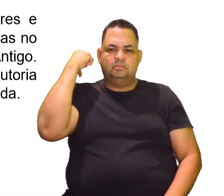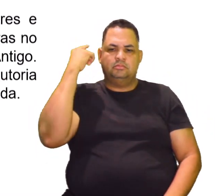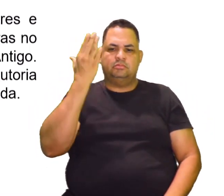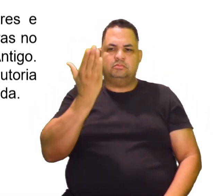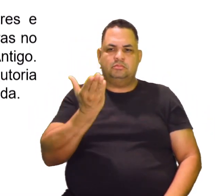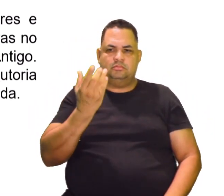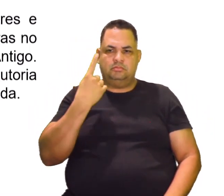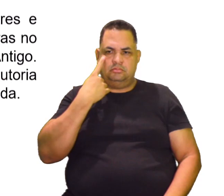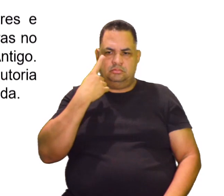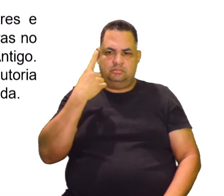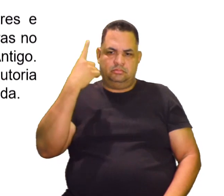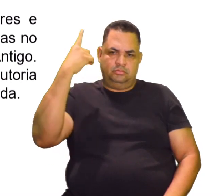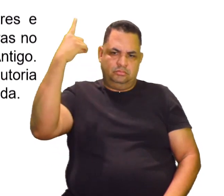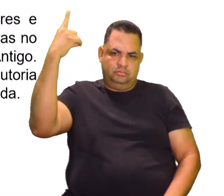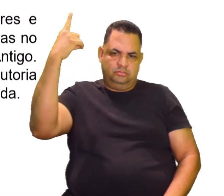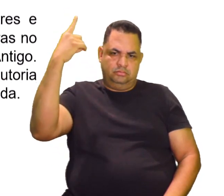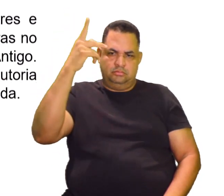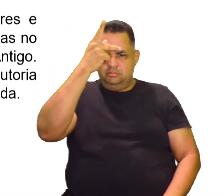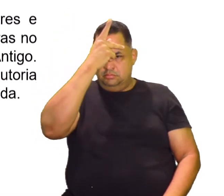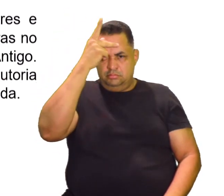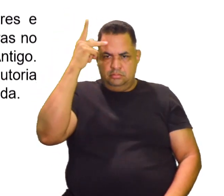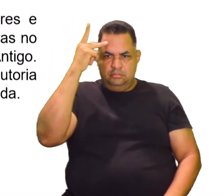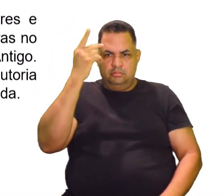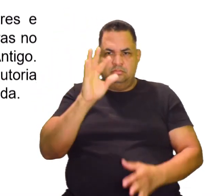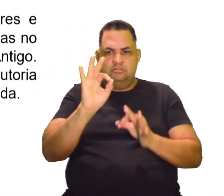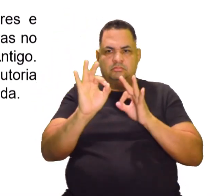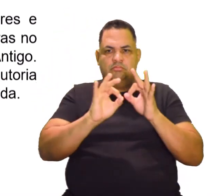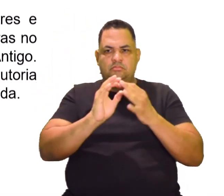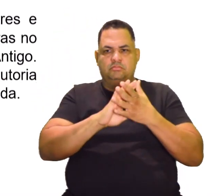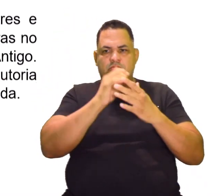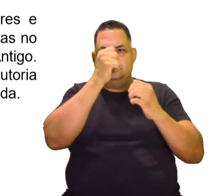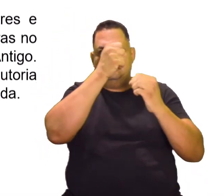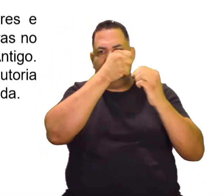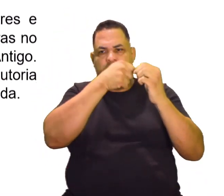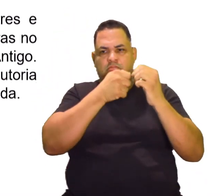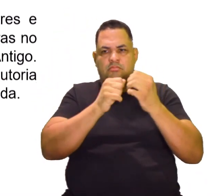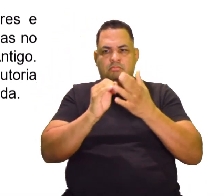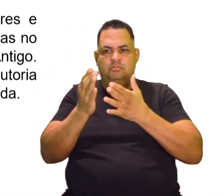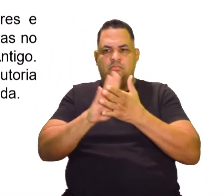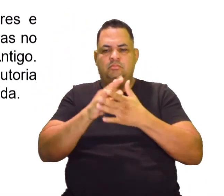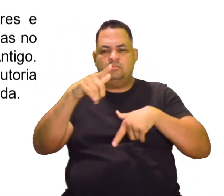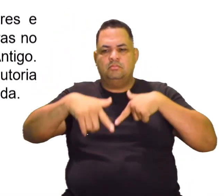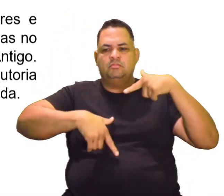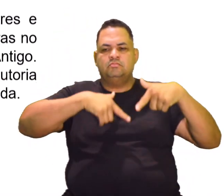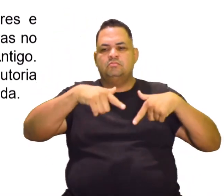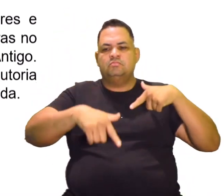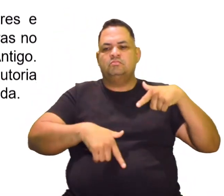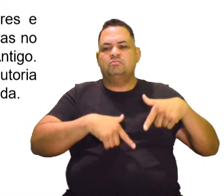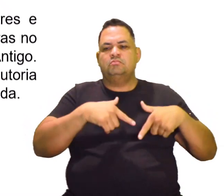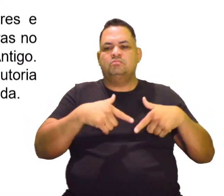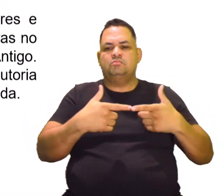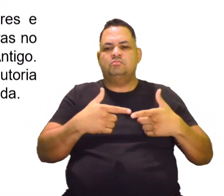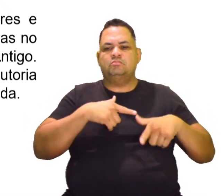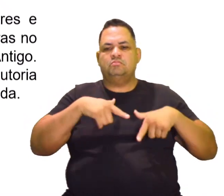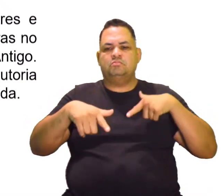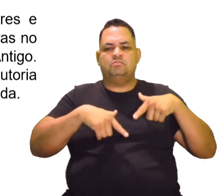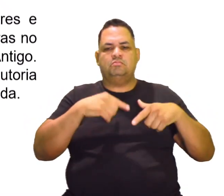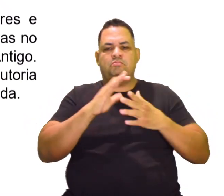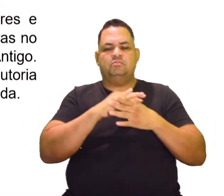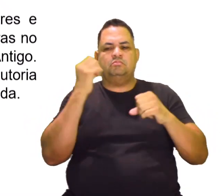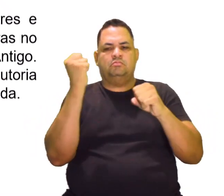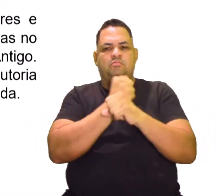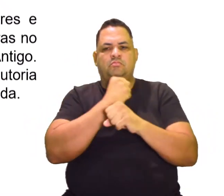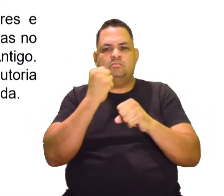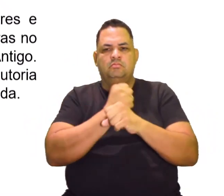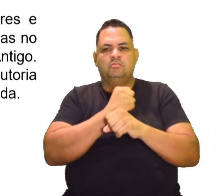ver aqui as pessoas fazendo, né, homens fazendo aqui, trabalhando com construção